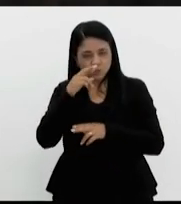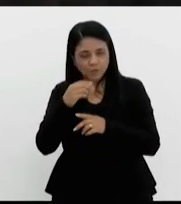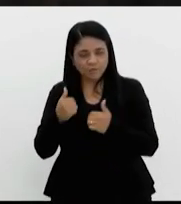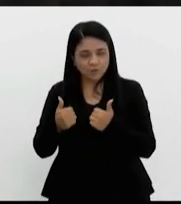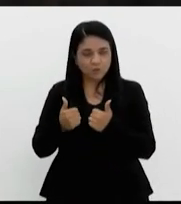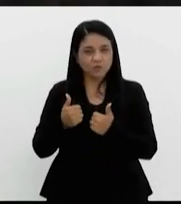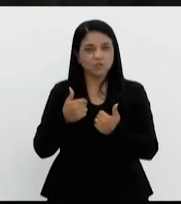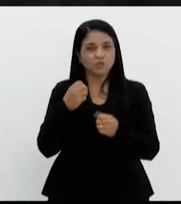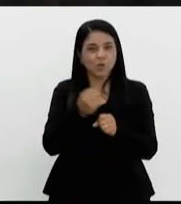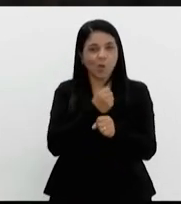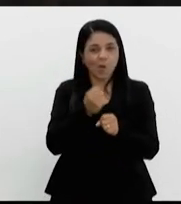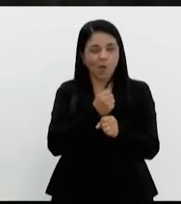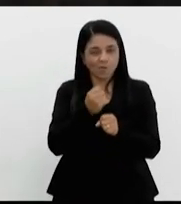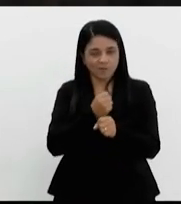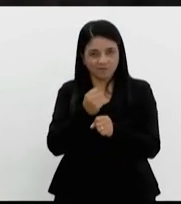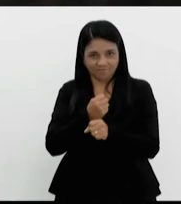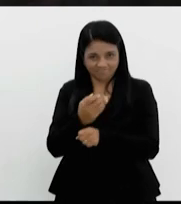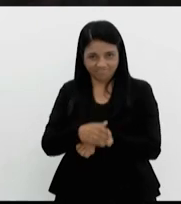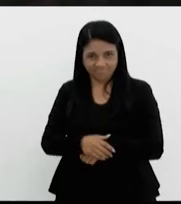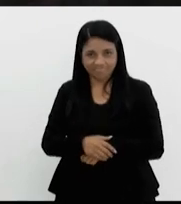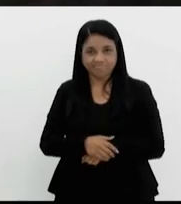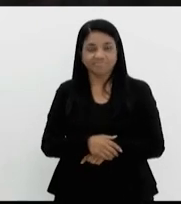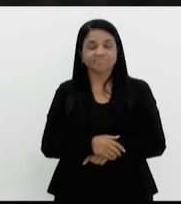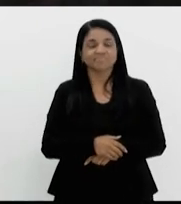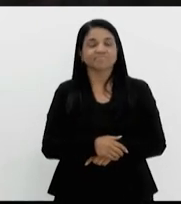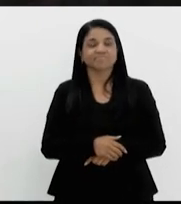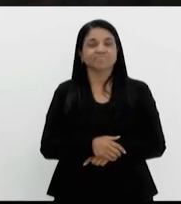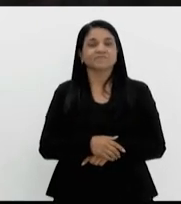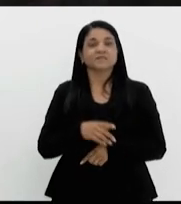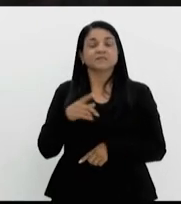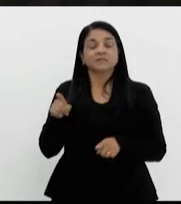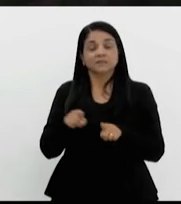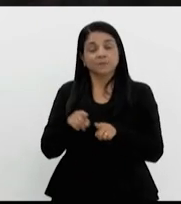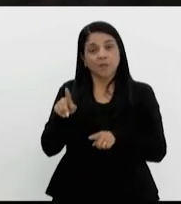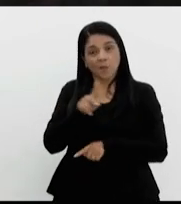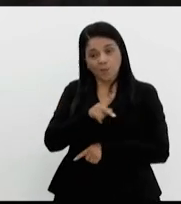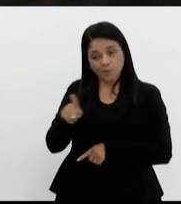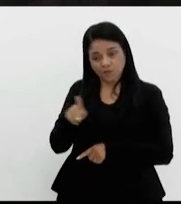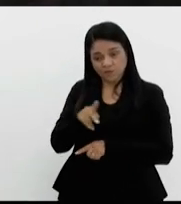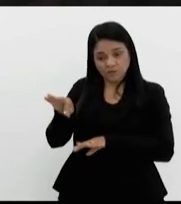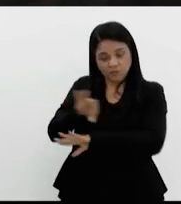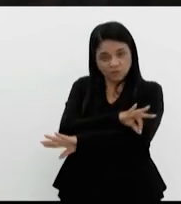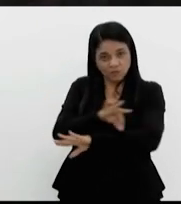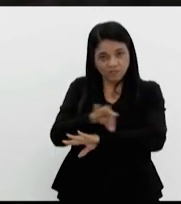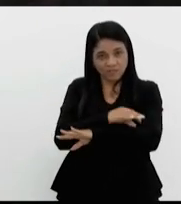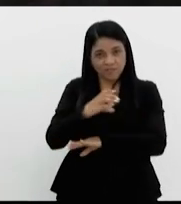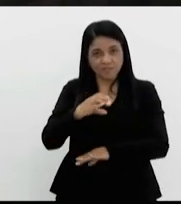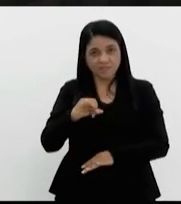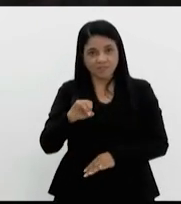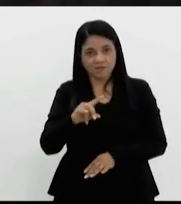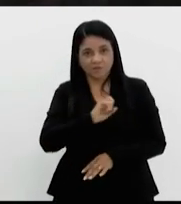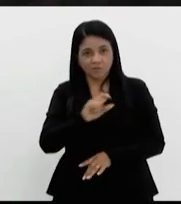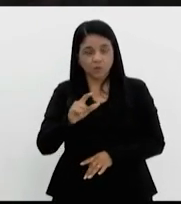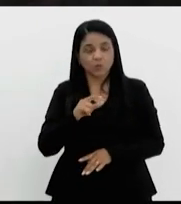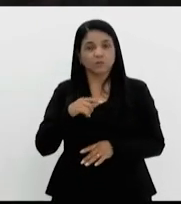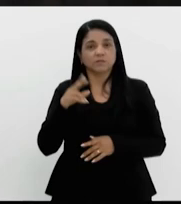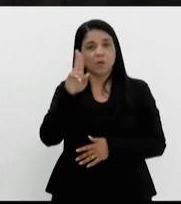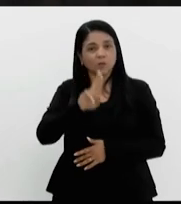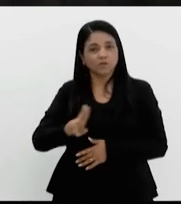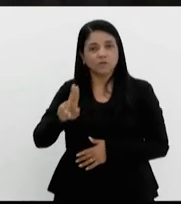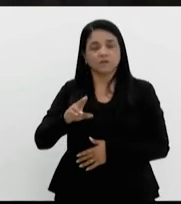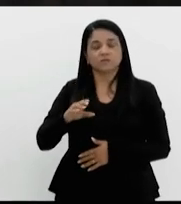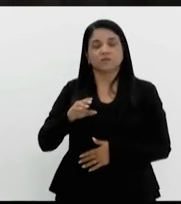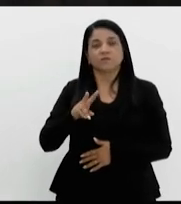no ProSanear. E também é um professor de engenharia civil da Veiga de Almeida.